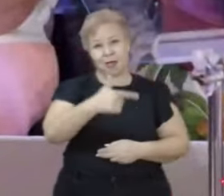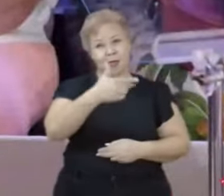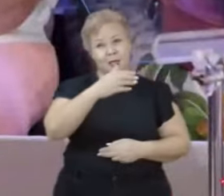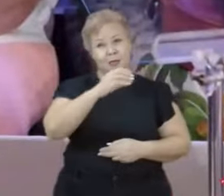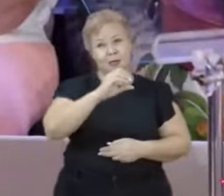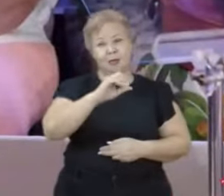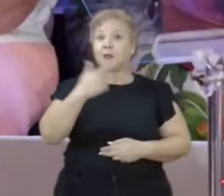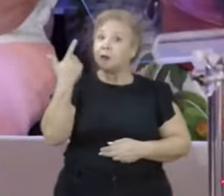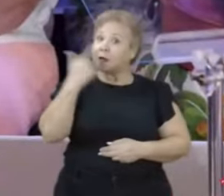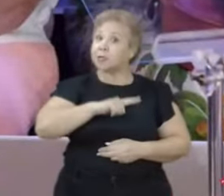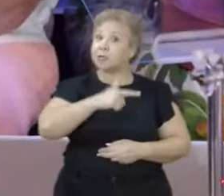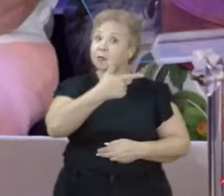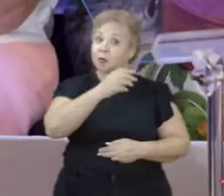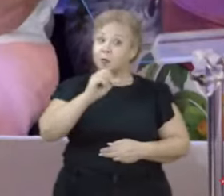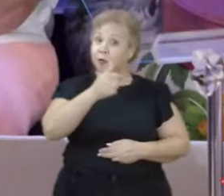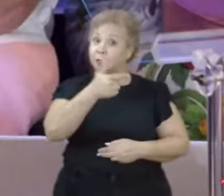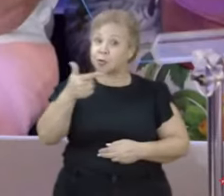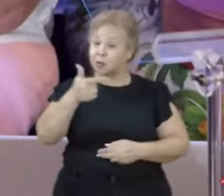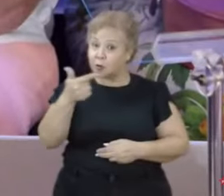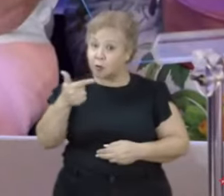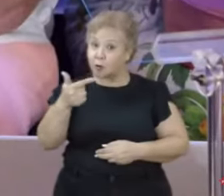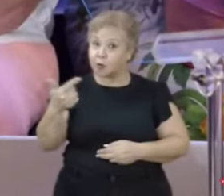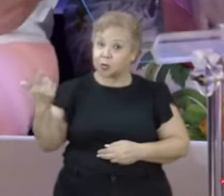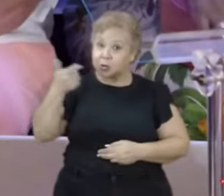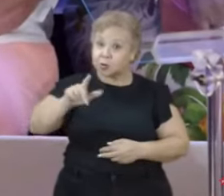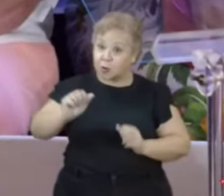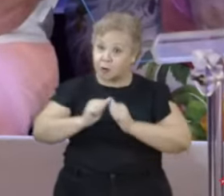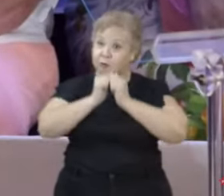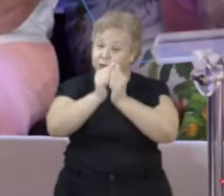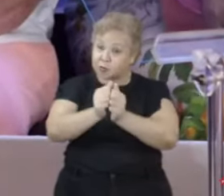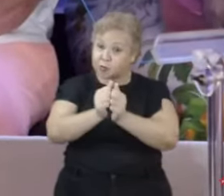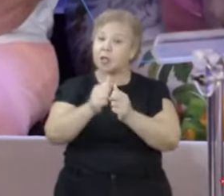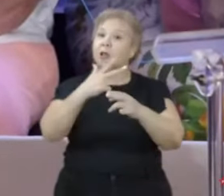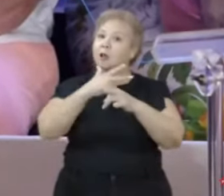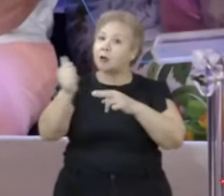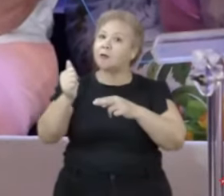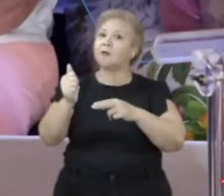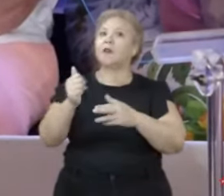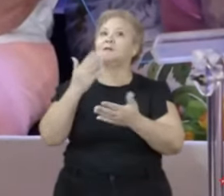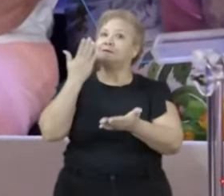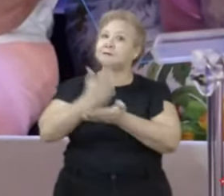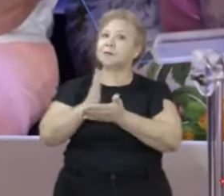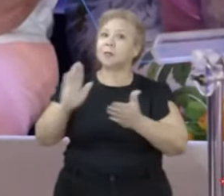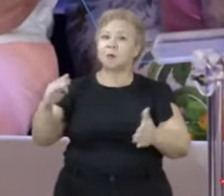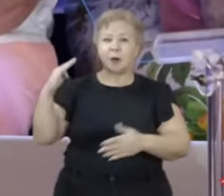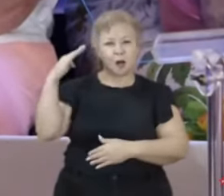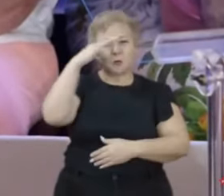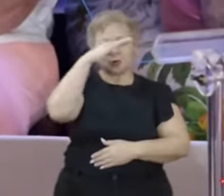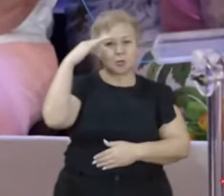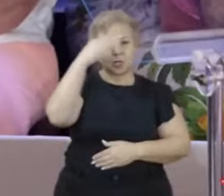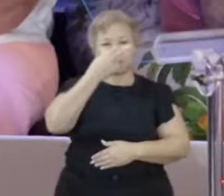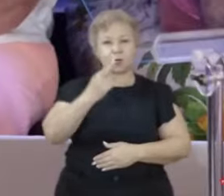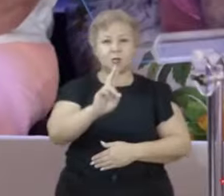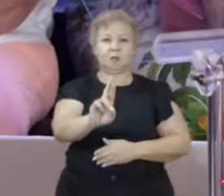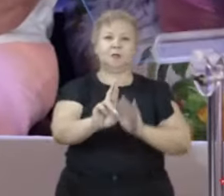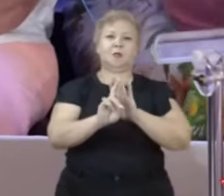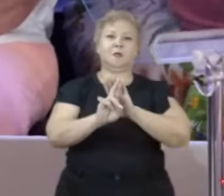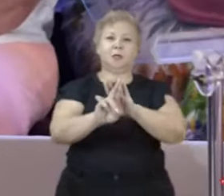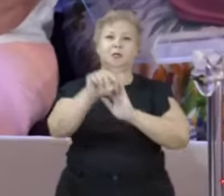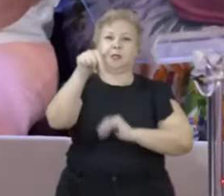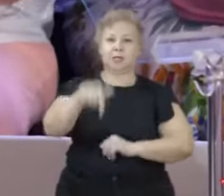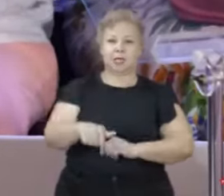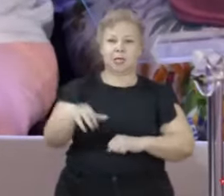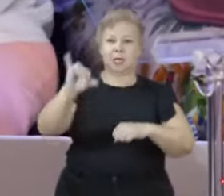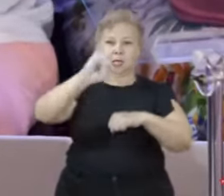2022. Novamente juntos, vamos derrotar o bolsonarismo e seus representantes aqui na